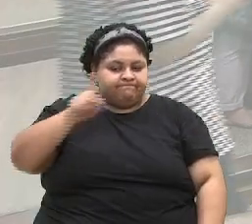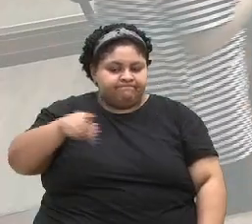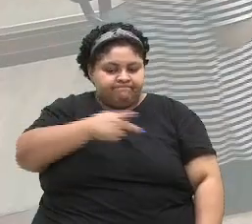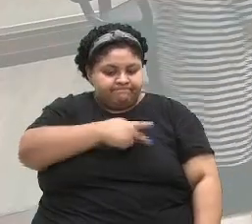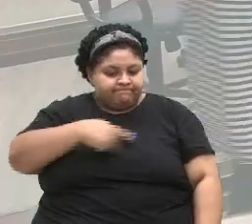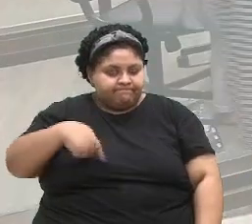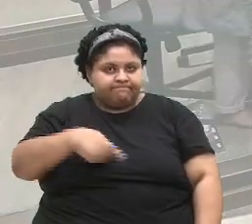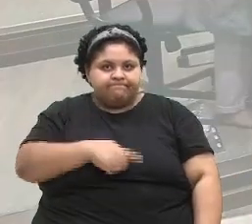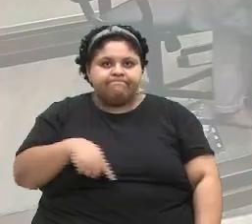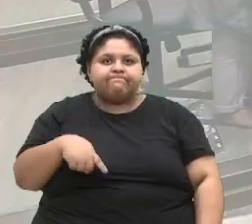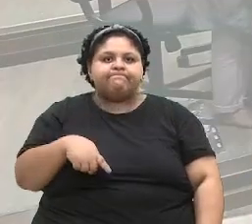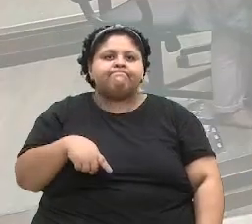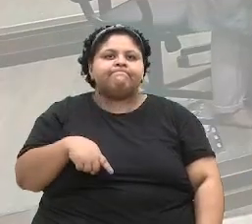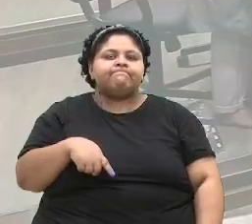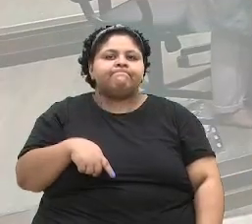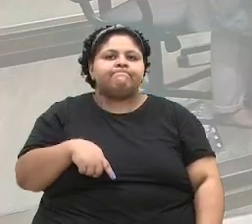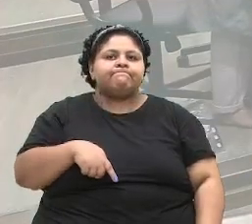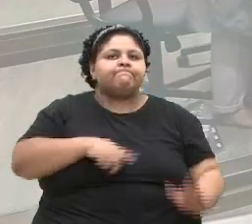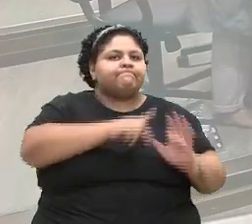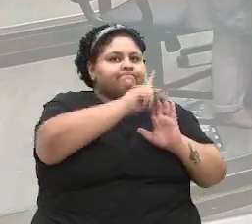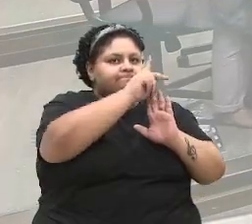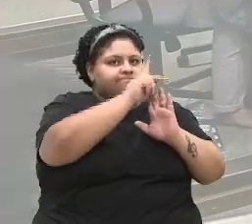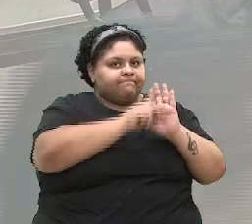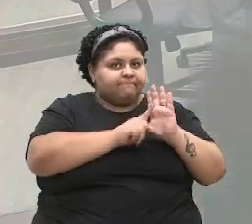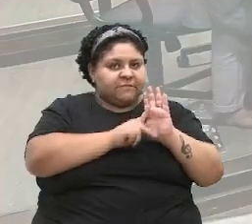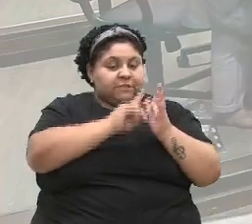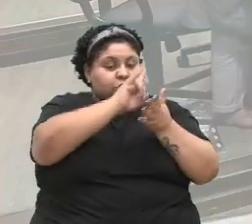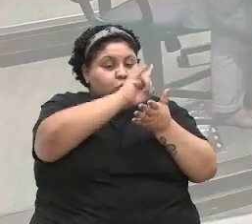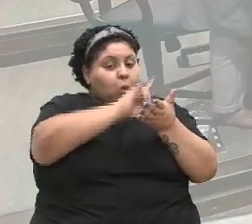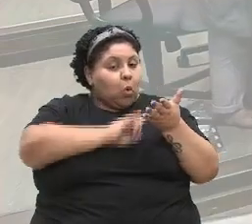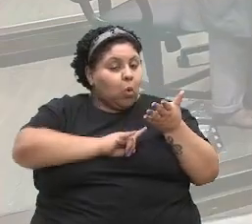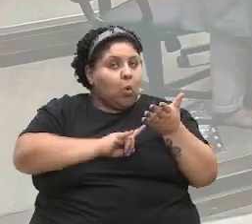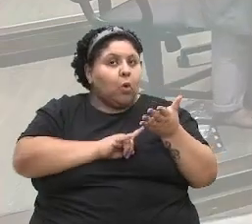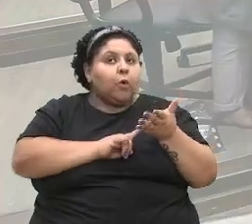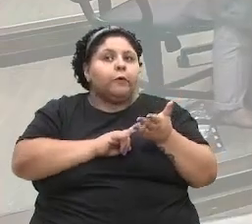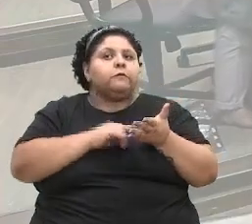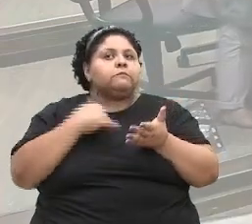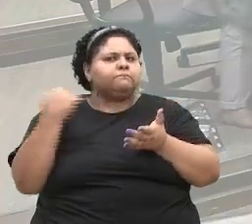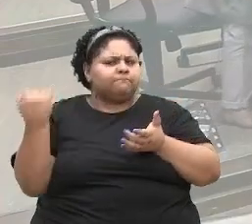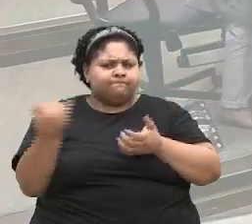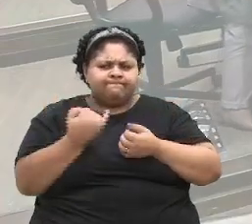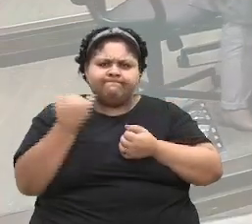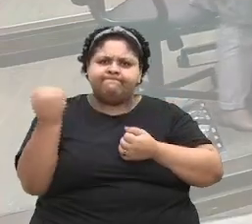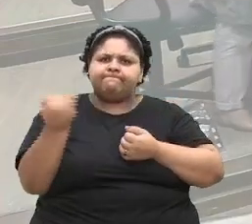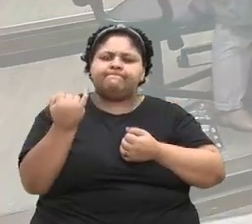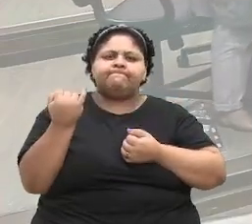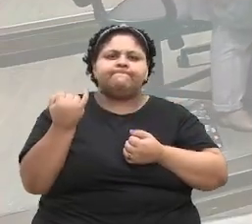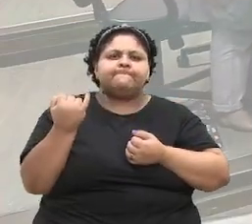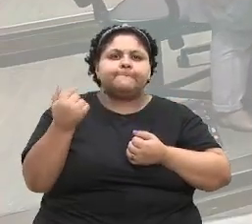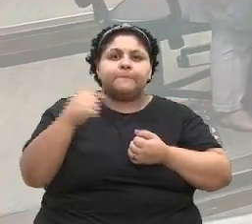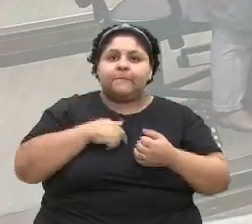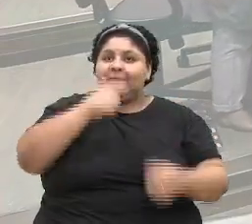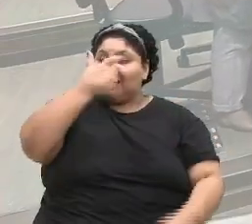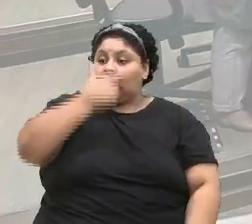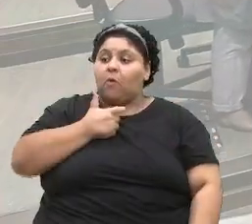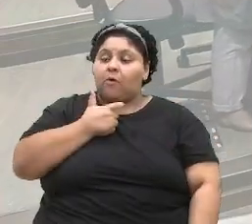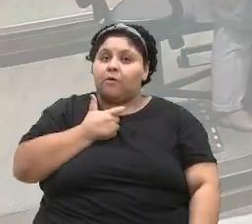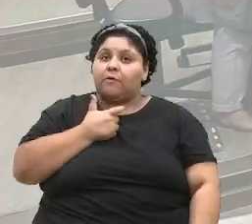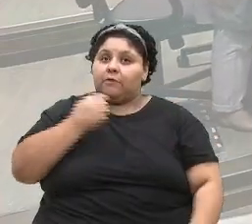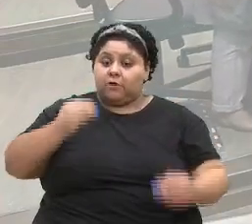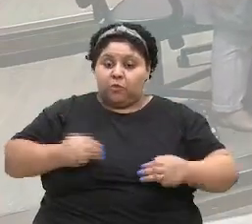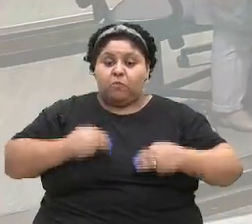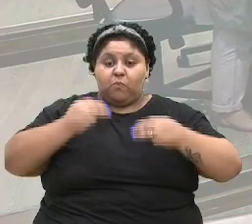pela proposição dessa moção de extrema importância. Eu acho que